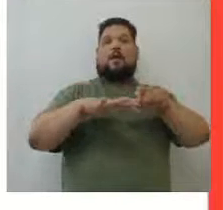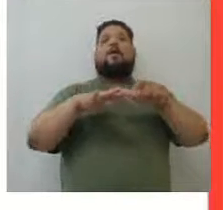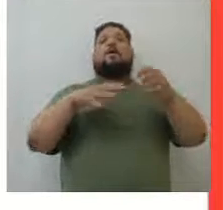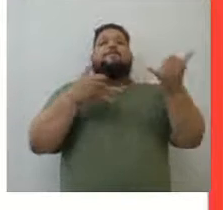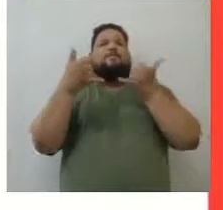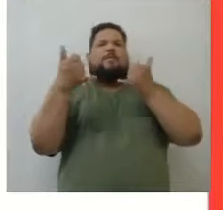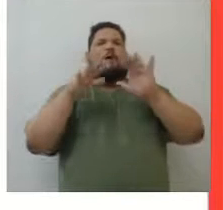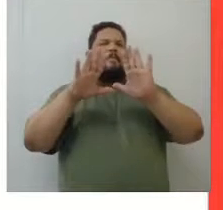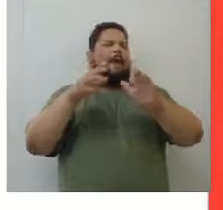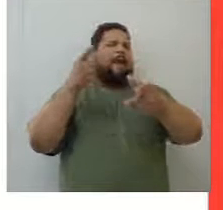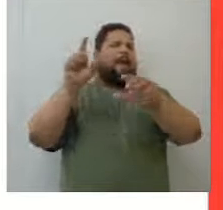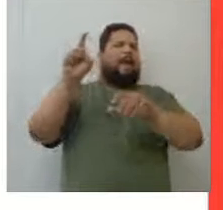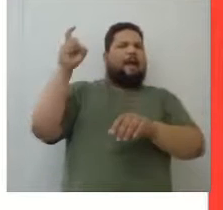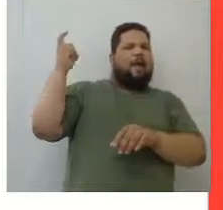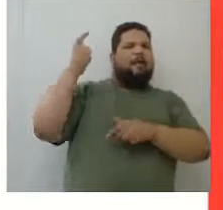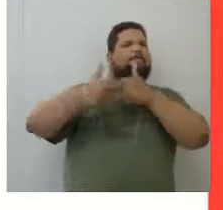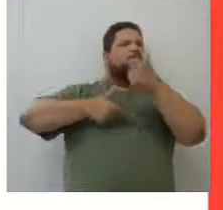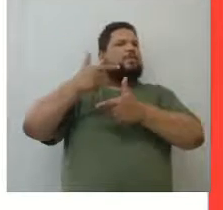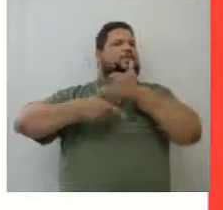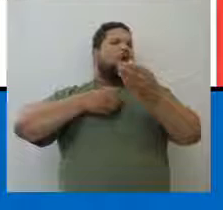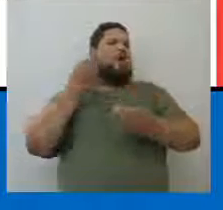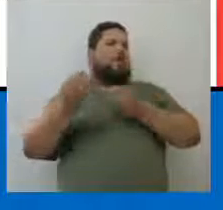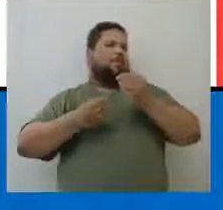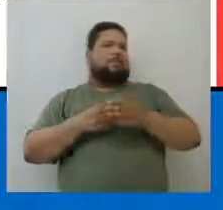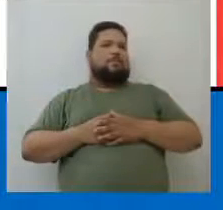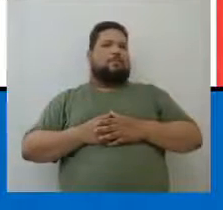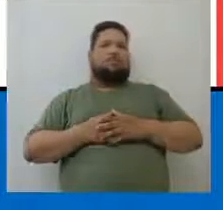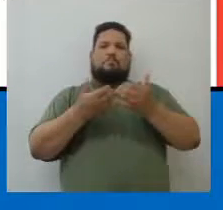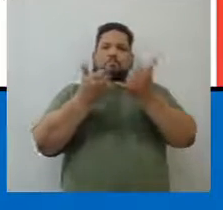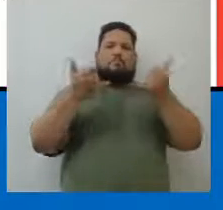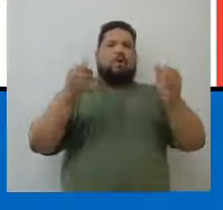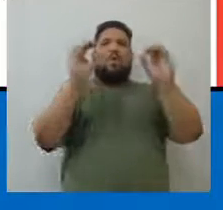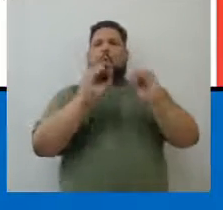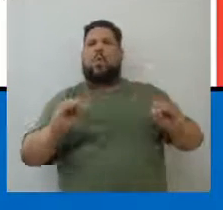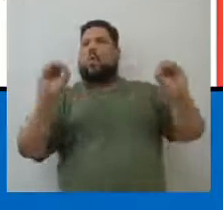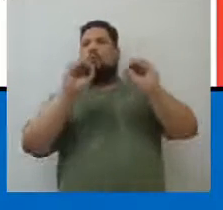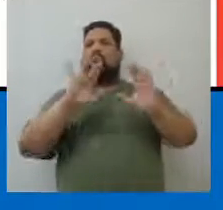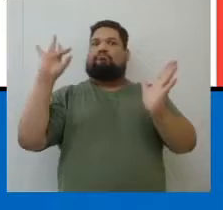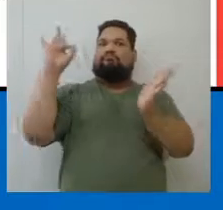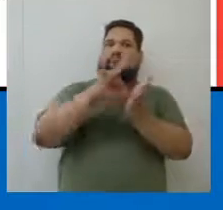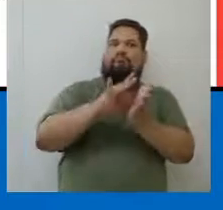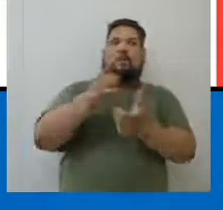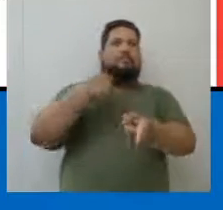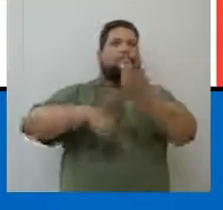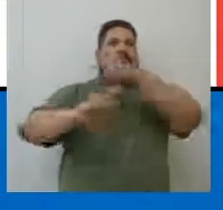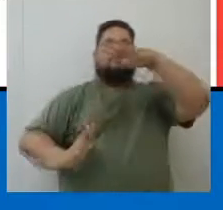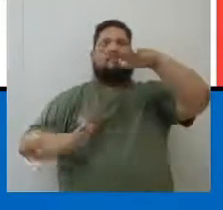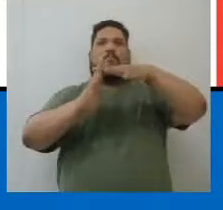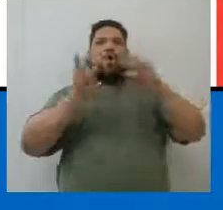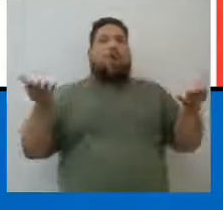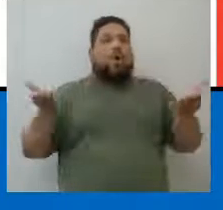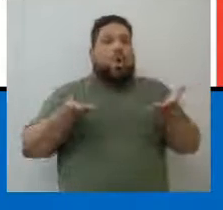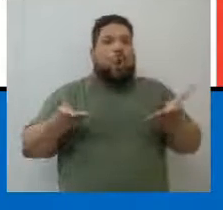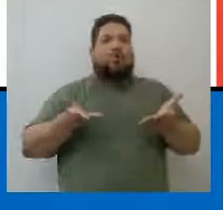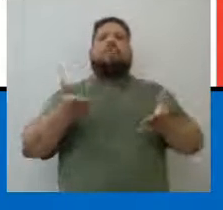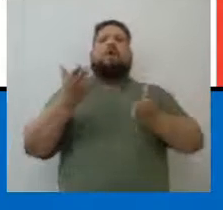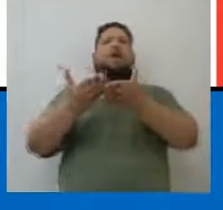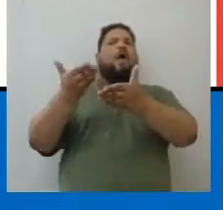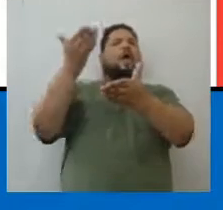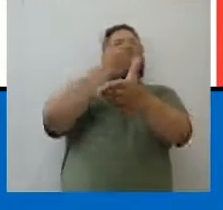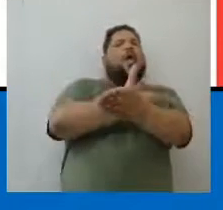é que funcionava antes da fibra óptica existir, antes da fibra óptica realmente ganhar essa potência que é hoje para que a gente